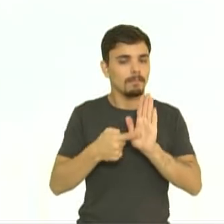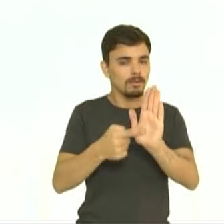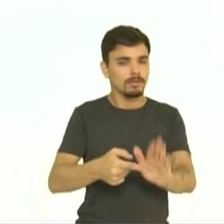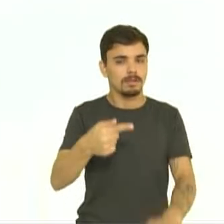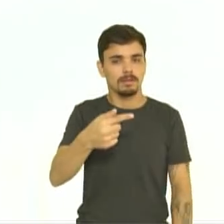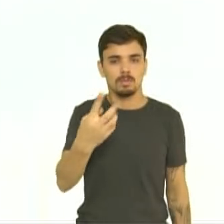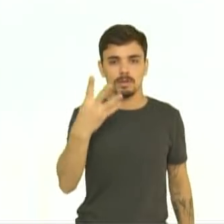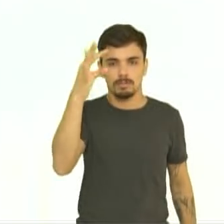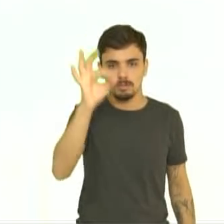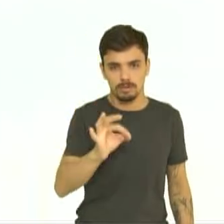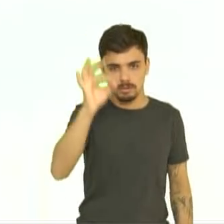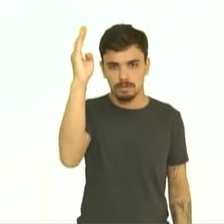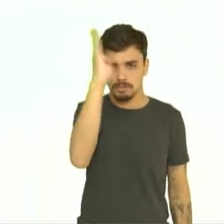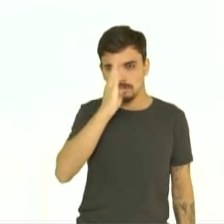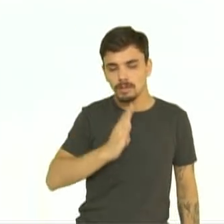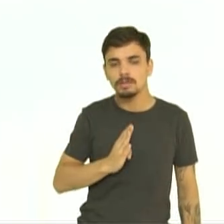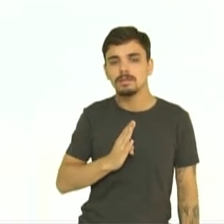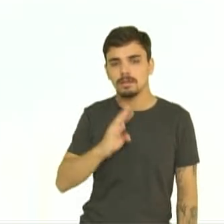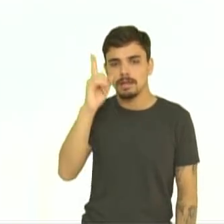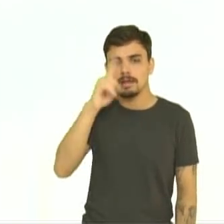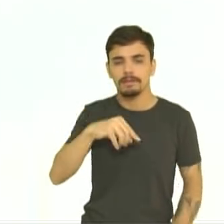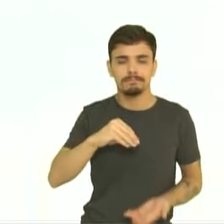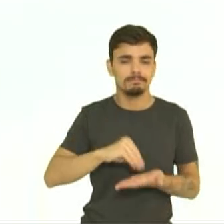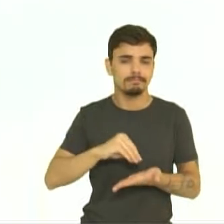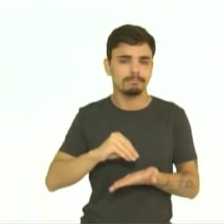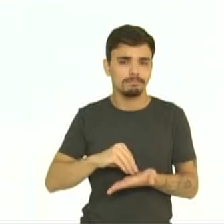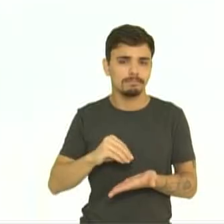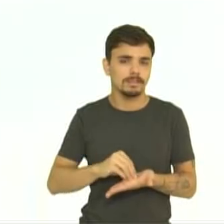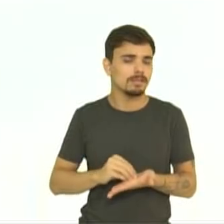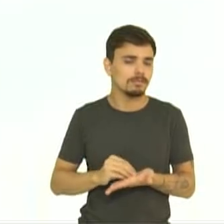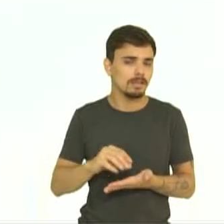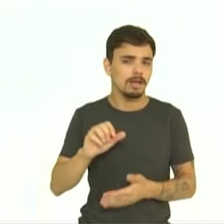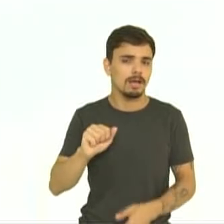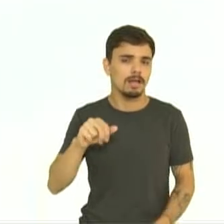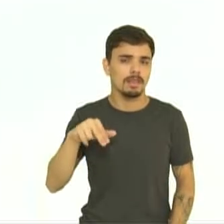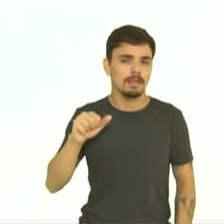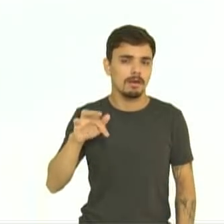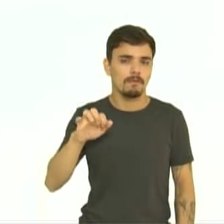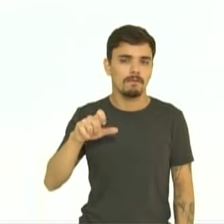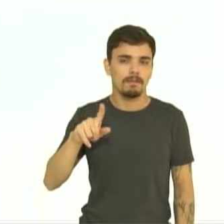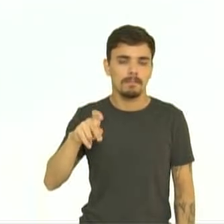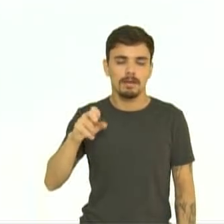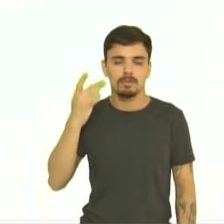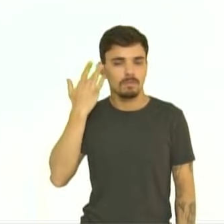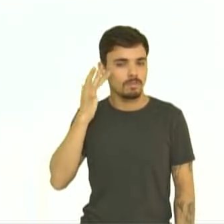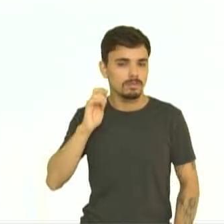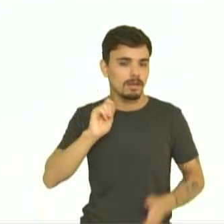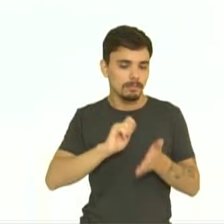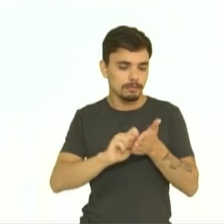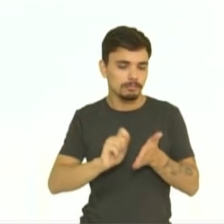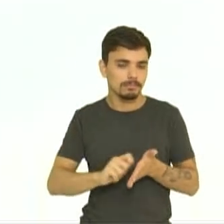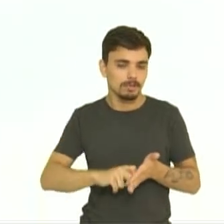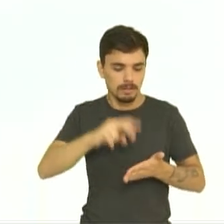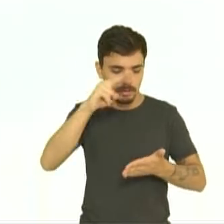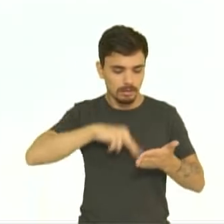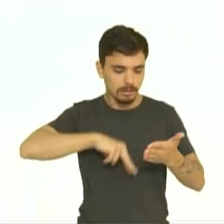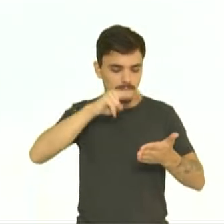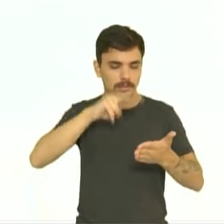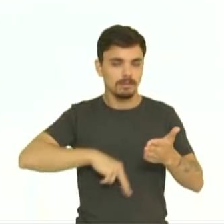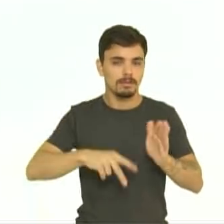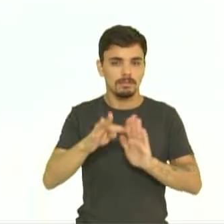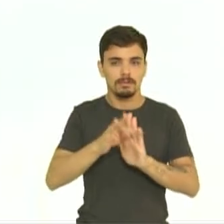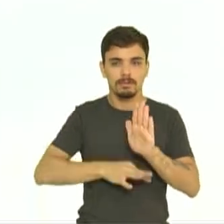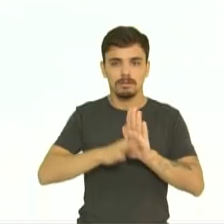dos brasileiros são analfabetos funcionais, ou seja, não são capazes de realizar a leitura de